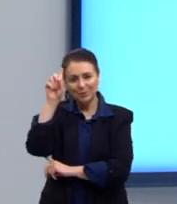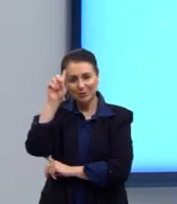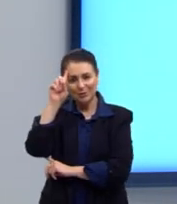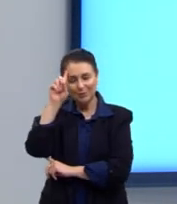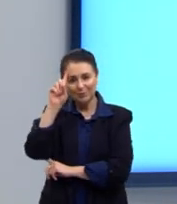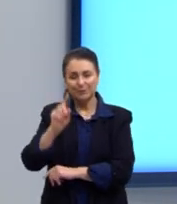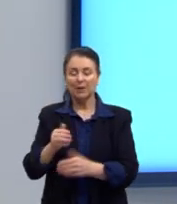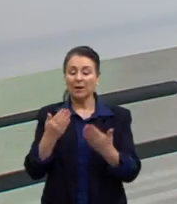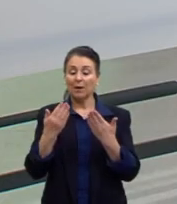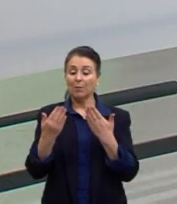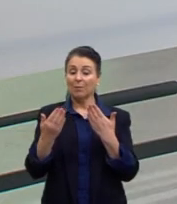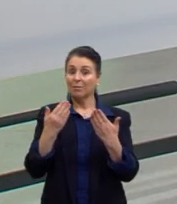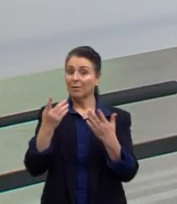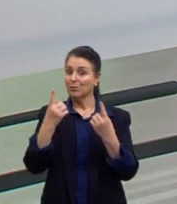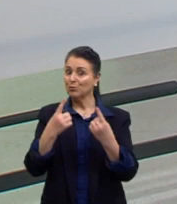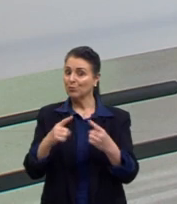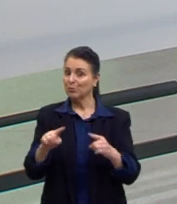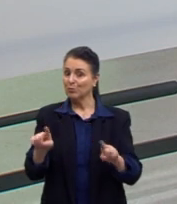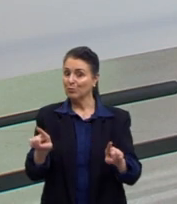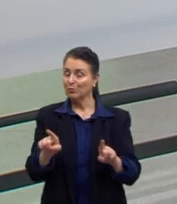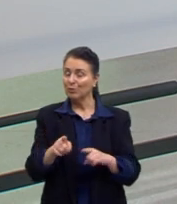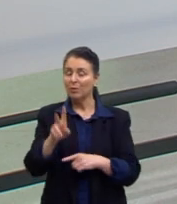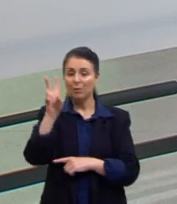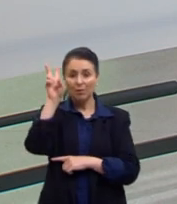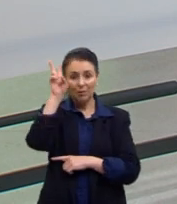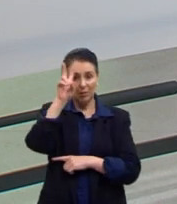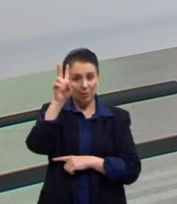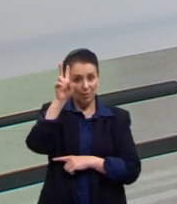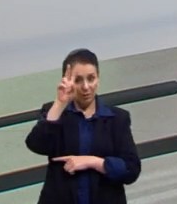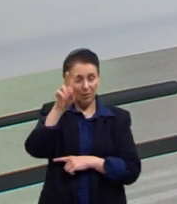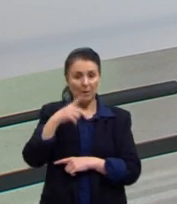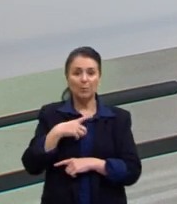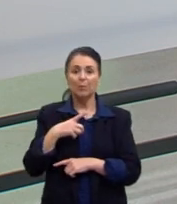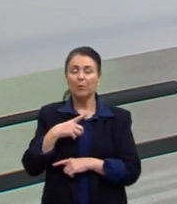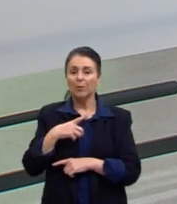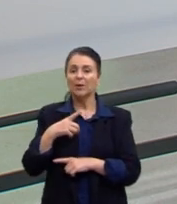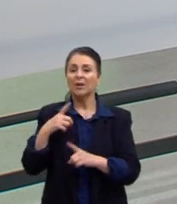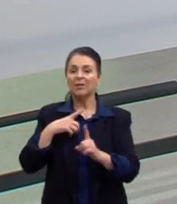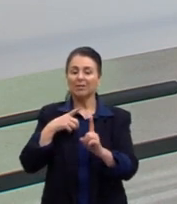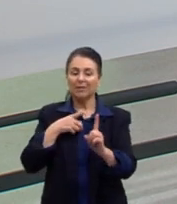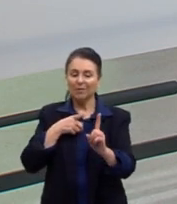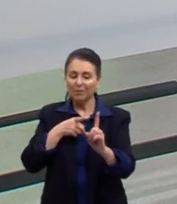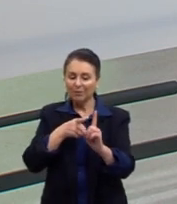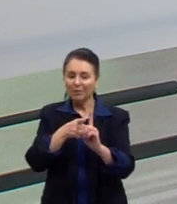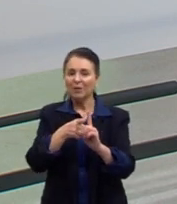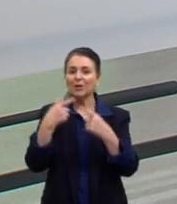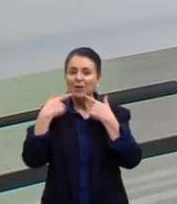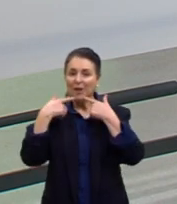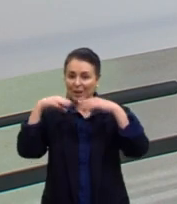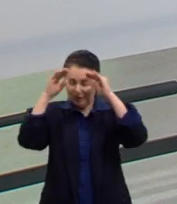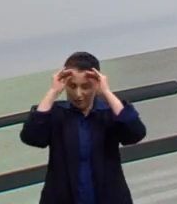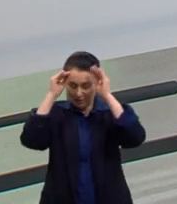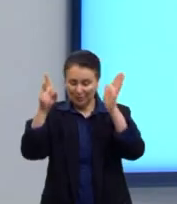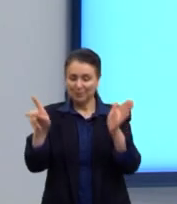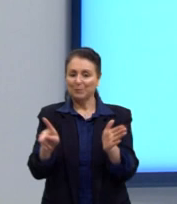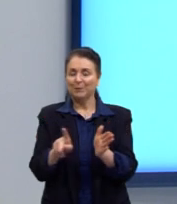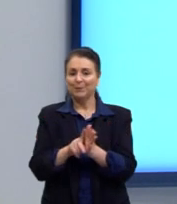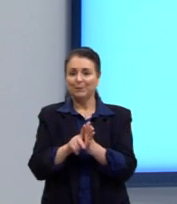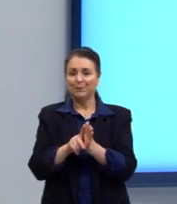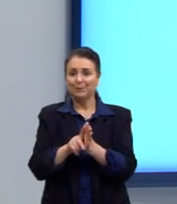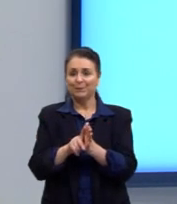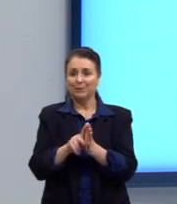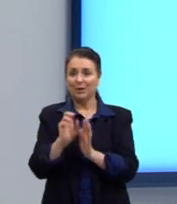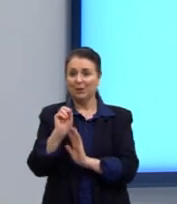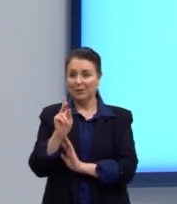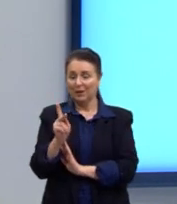uma análise de música mas olhando bem profundamente ali através pelo viés da linguagem mesmo ok